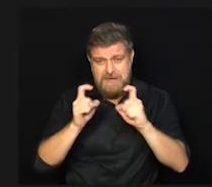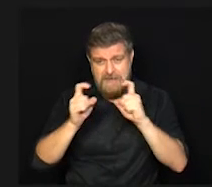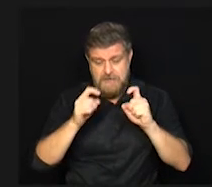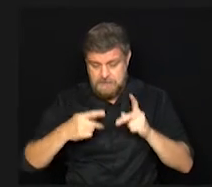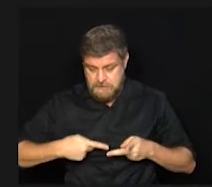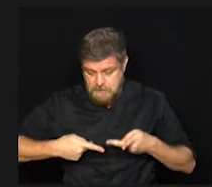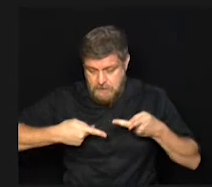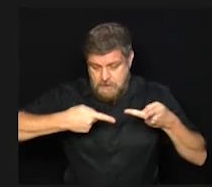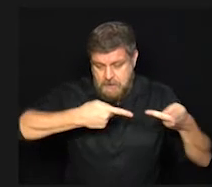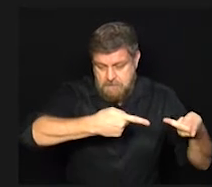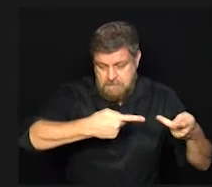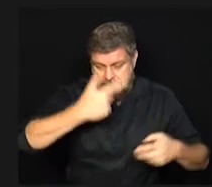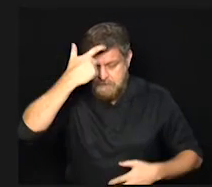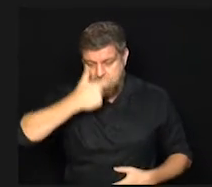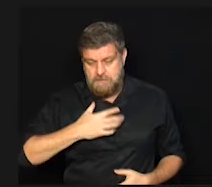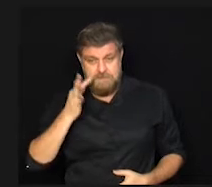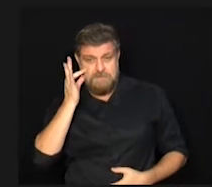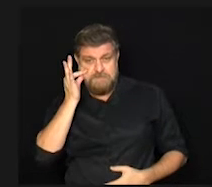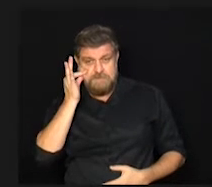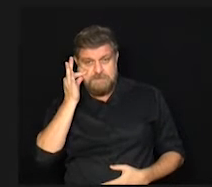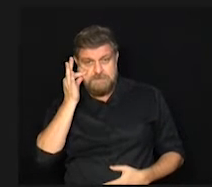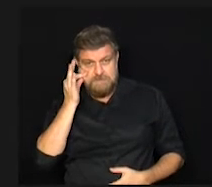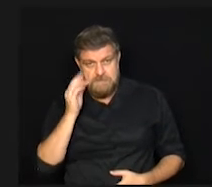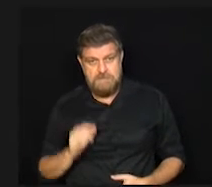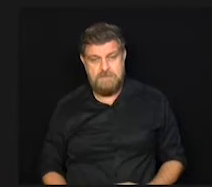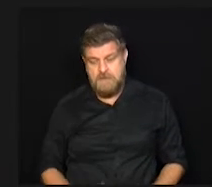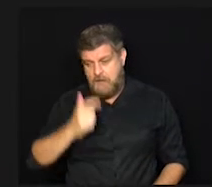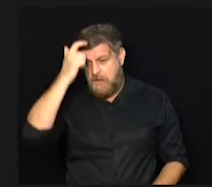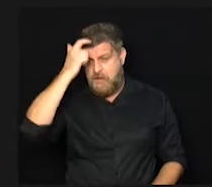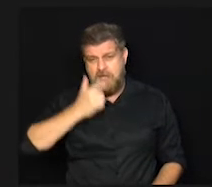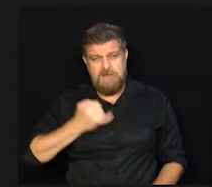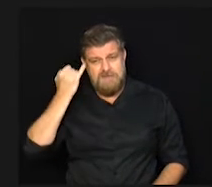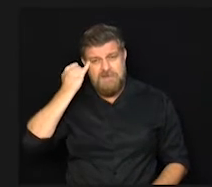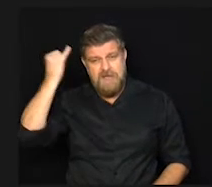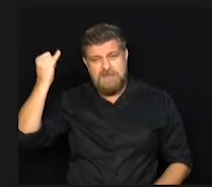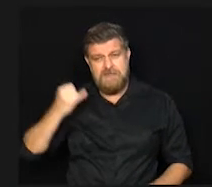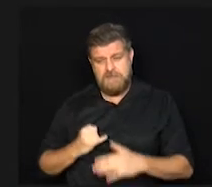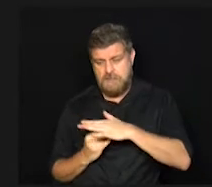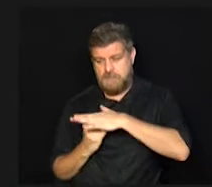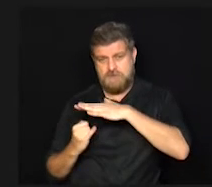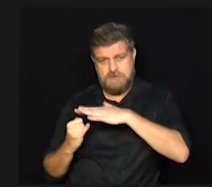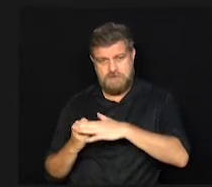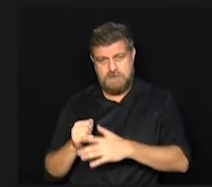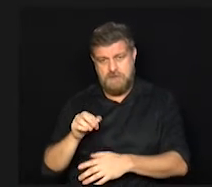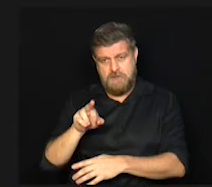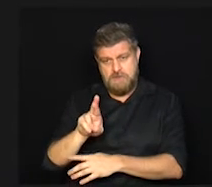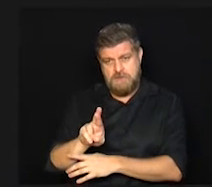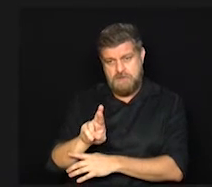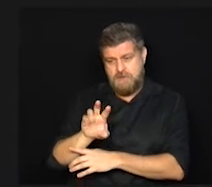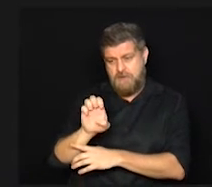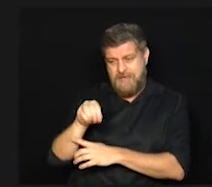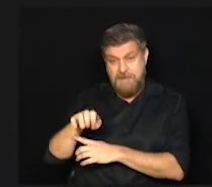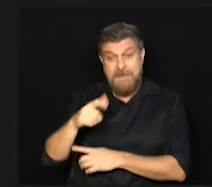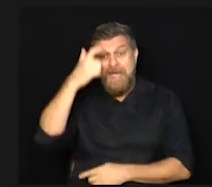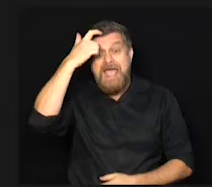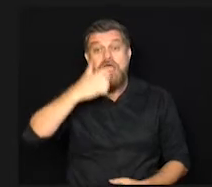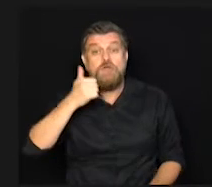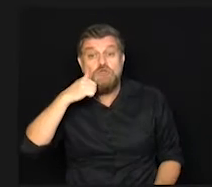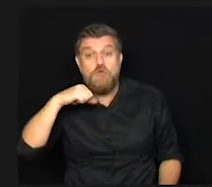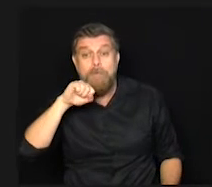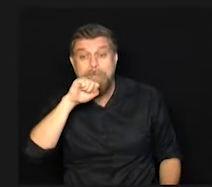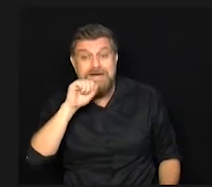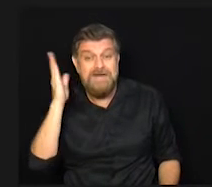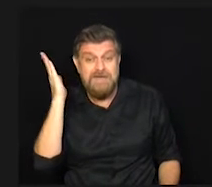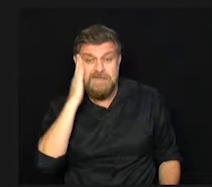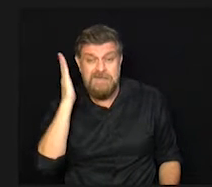Comissão da Pessoa com Deficiência, não como presidente ou idealizadora do Instituto Remy, mas como mãe que sou, como alguém que sabe